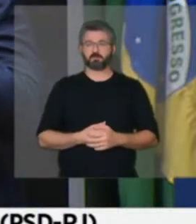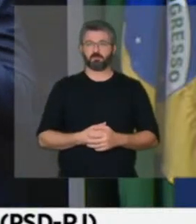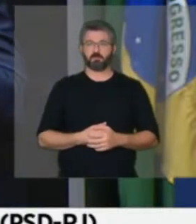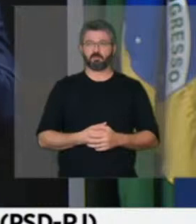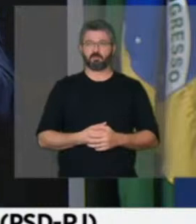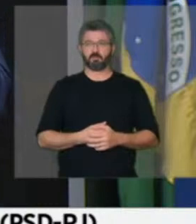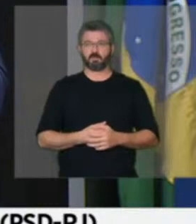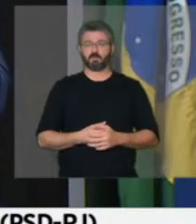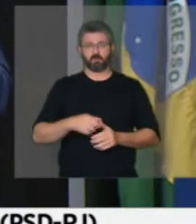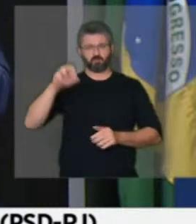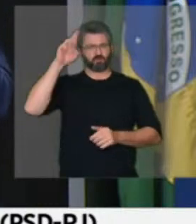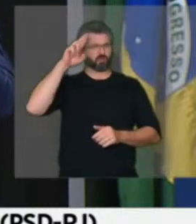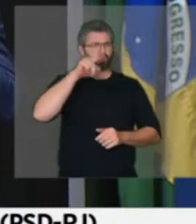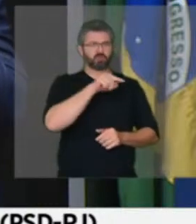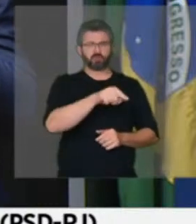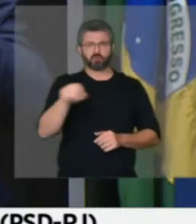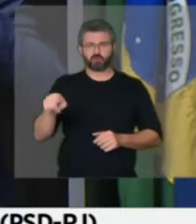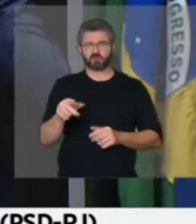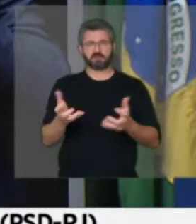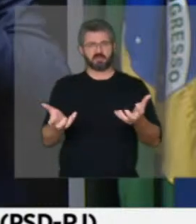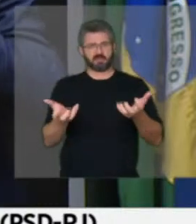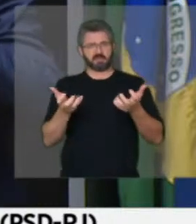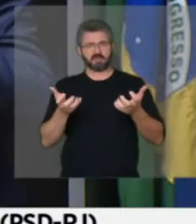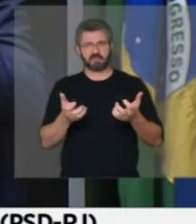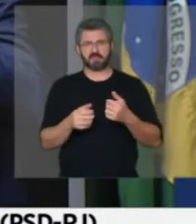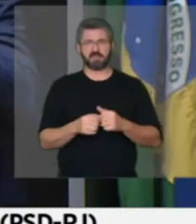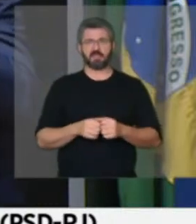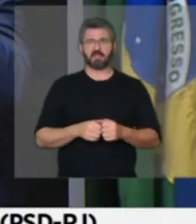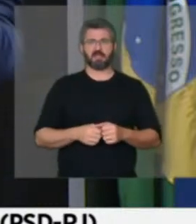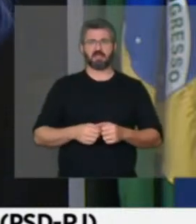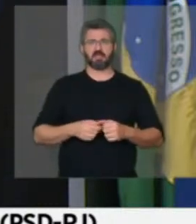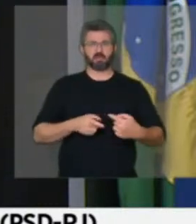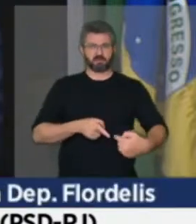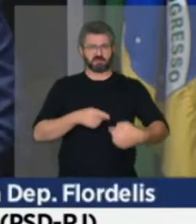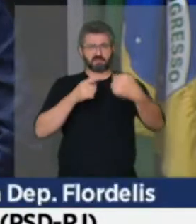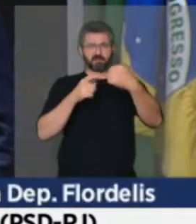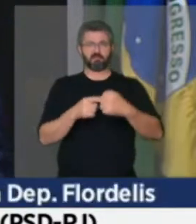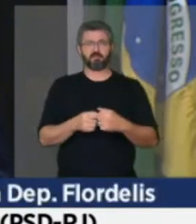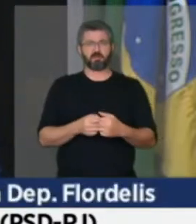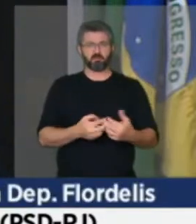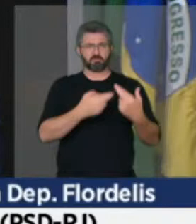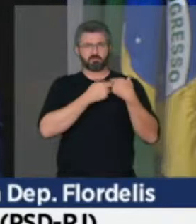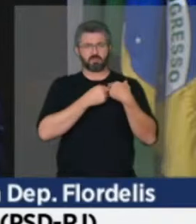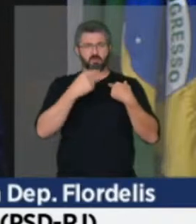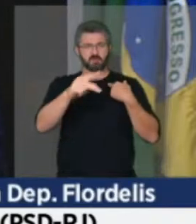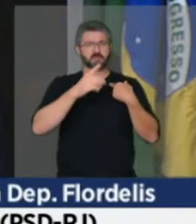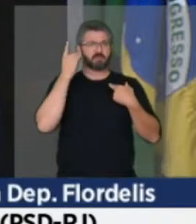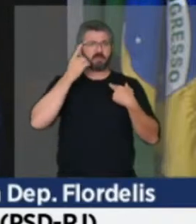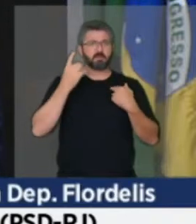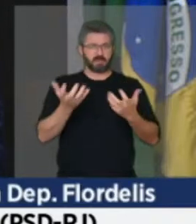Se os senhores e as senhoras querem levar esse desafio para os seus mandatos.